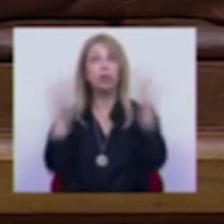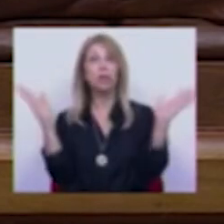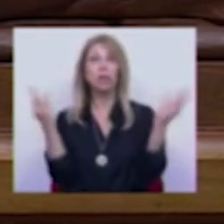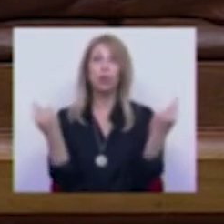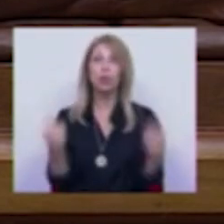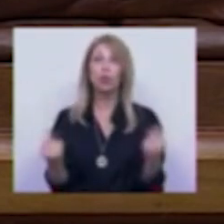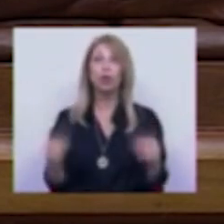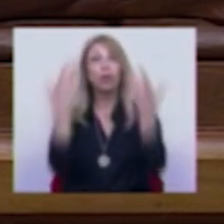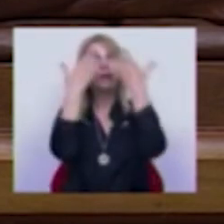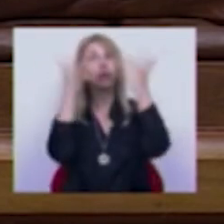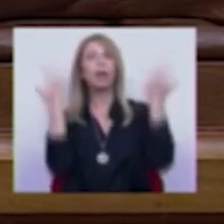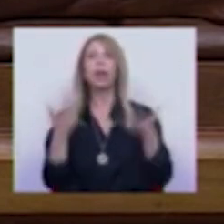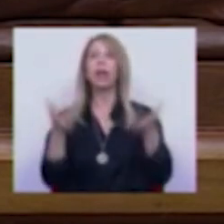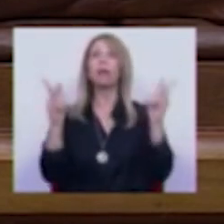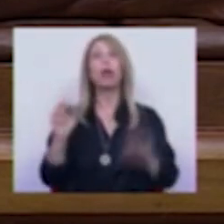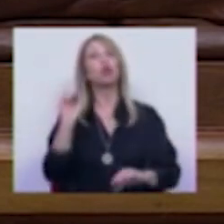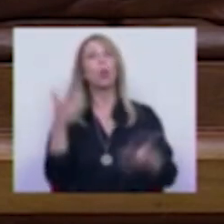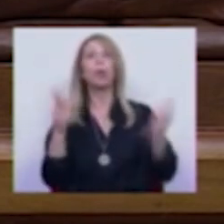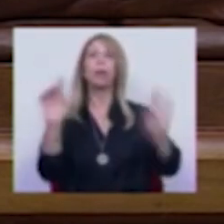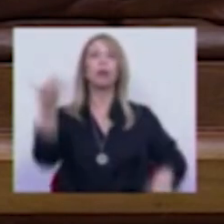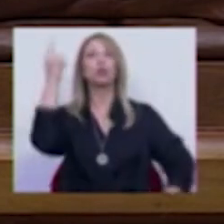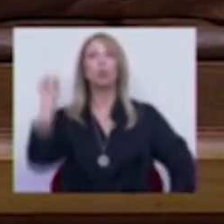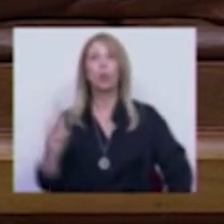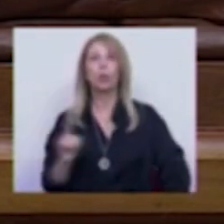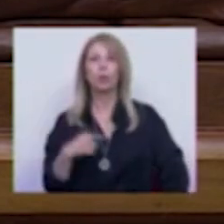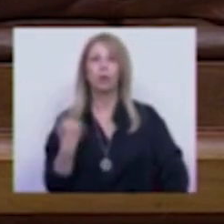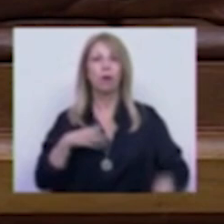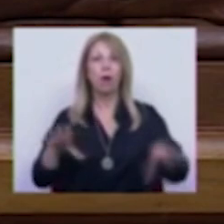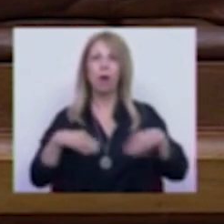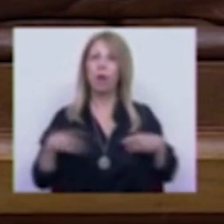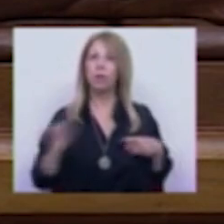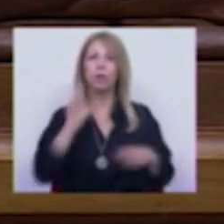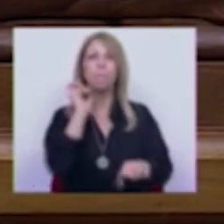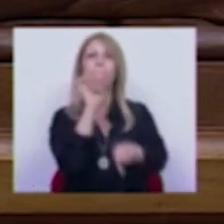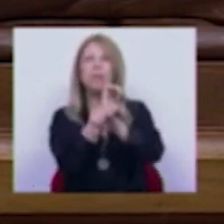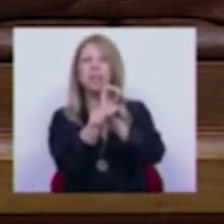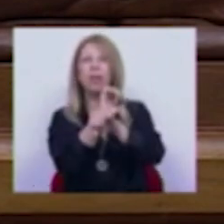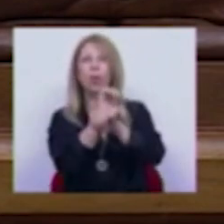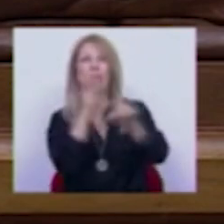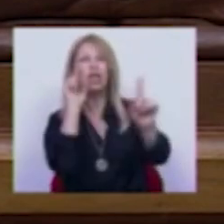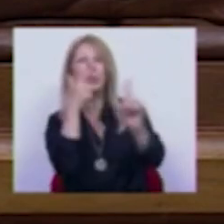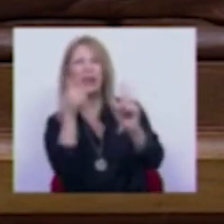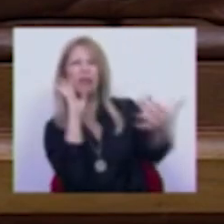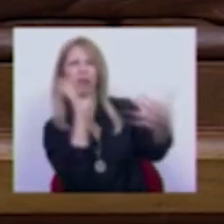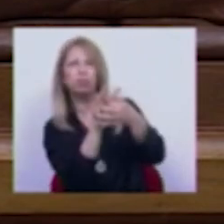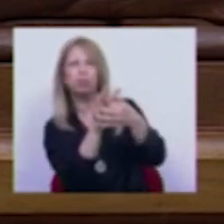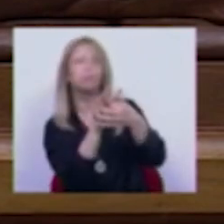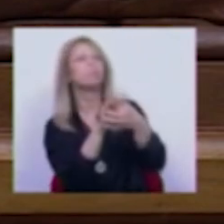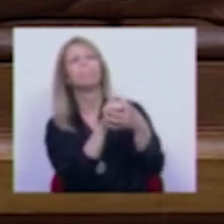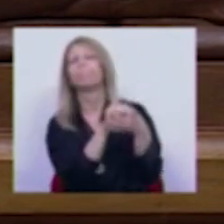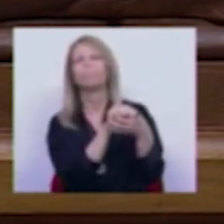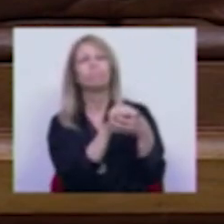sermos democratas liberais ou iliberais. Nós não aceitamos essa prisão de expectativas. A revolução não